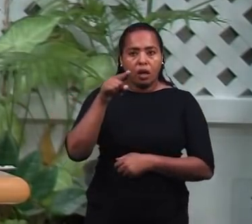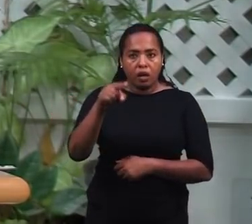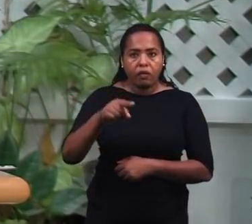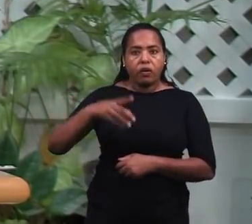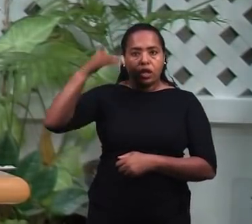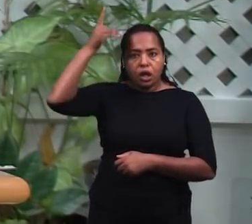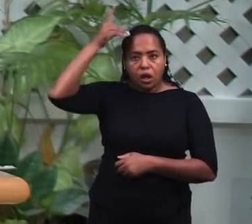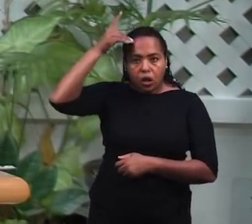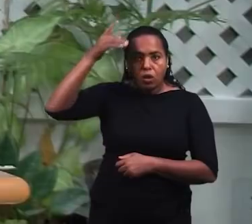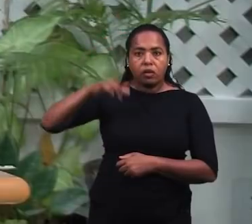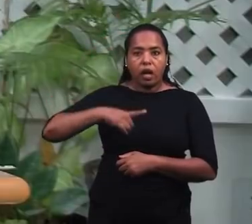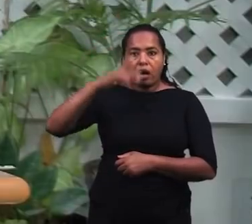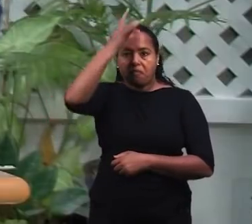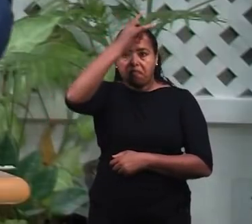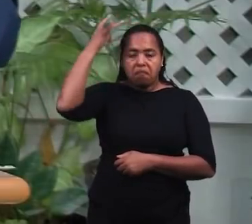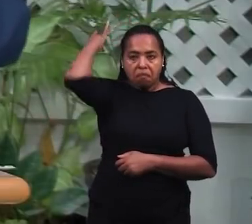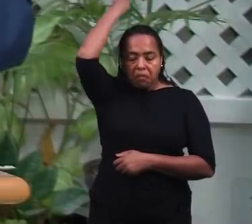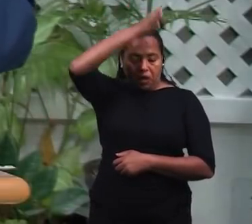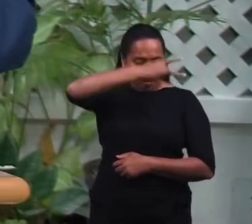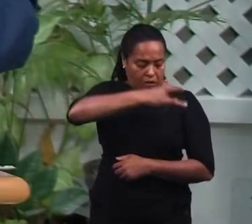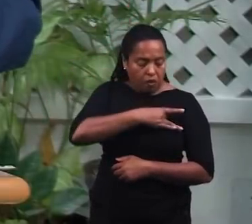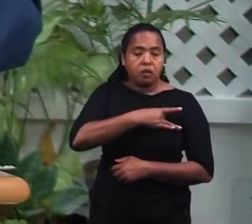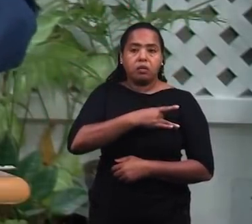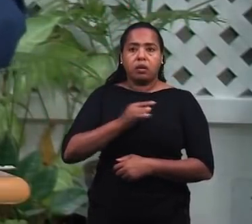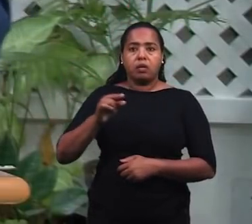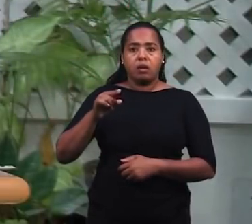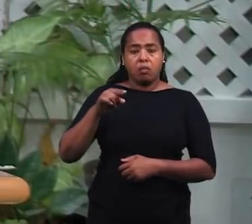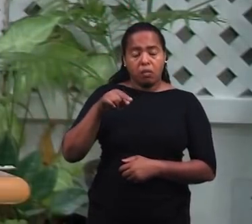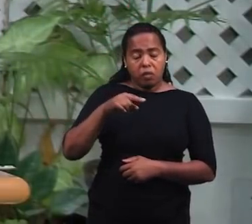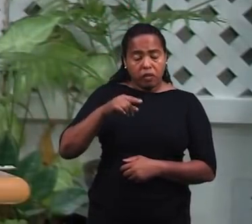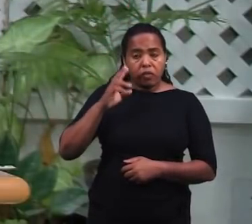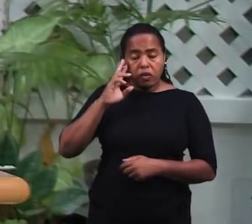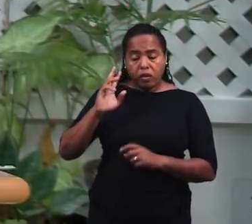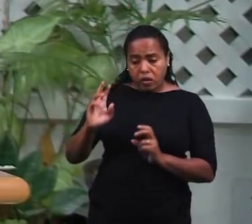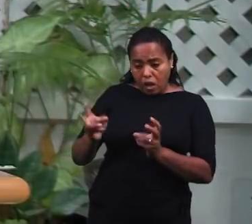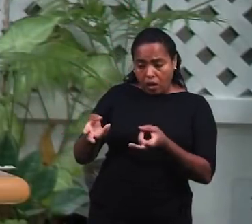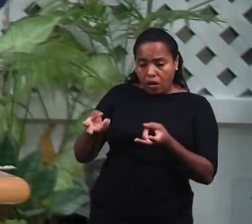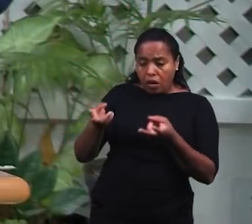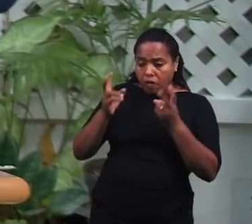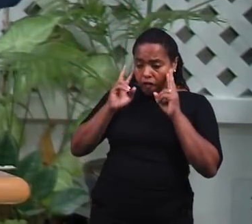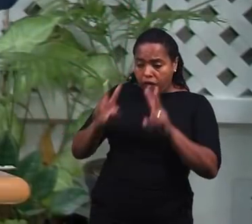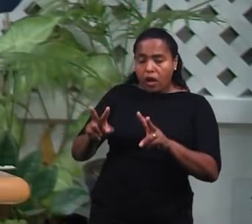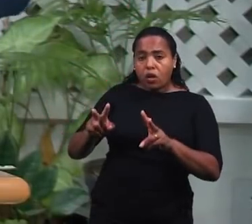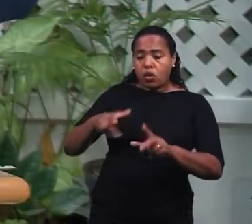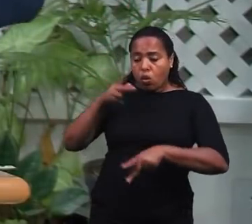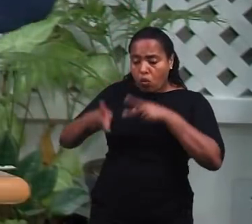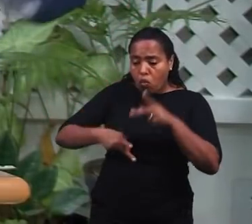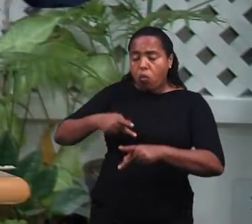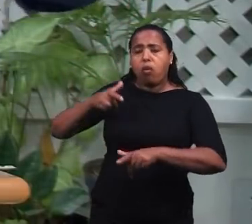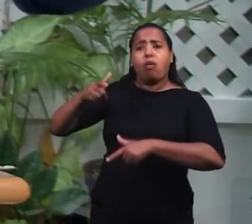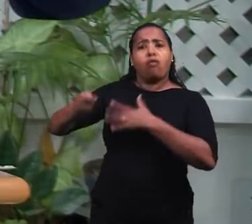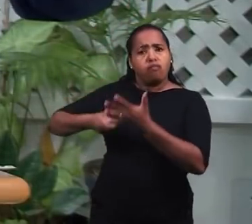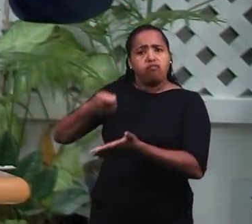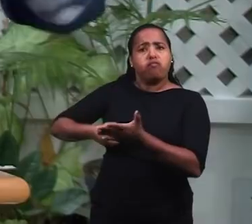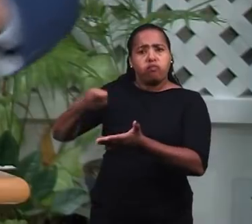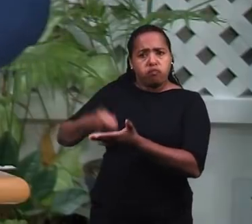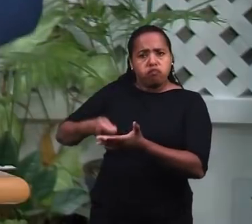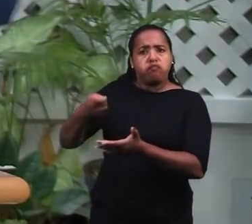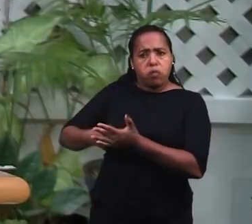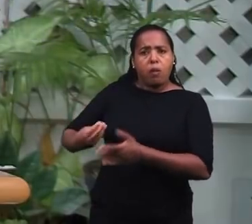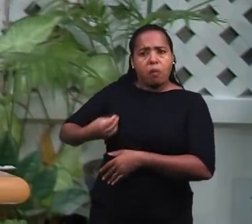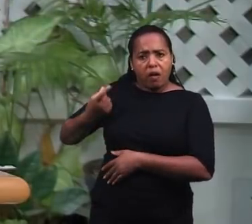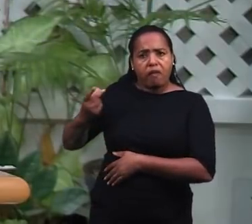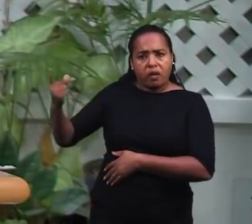tenha dons espirituais, batismo com o Espírito Santo, para que você tenha um povo lutando por uma vida eterna. É por isso que você tem que